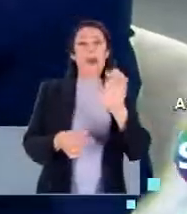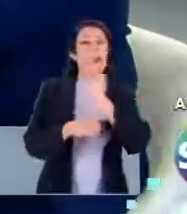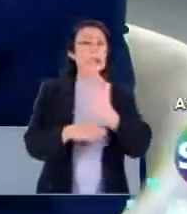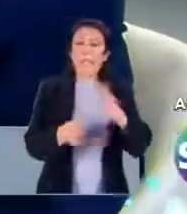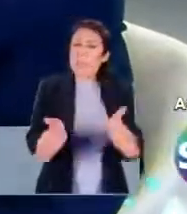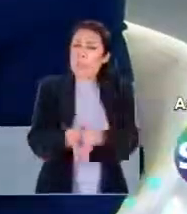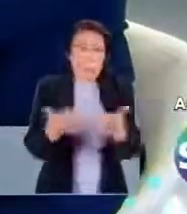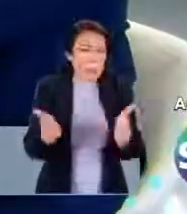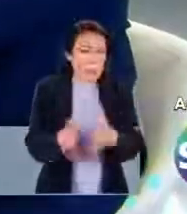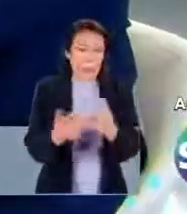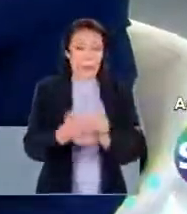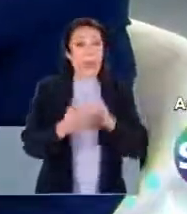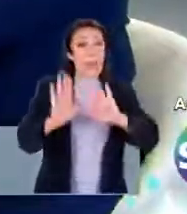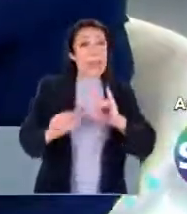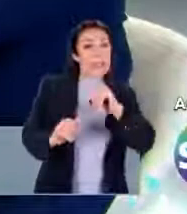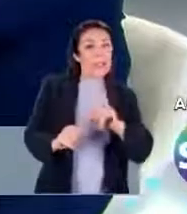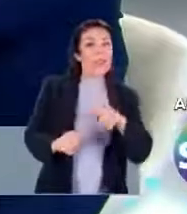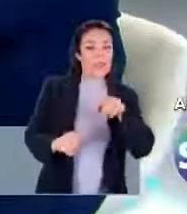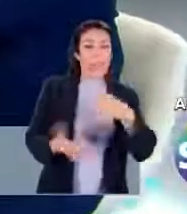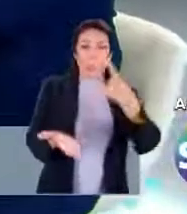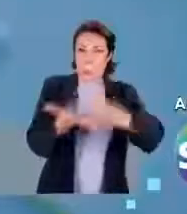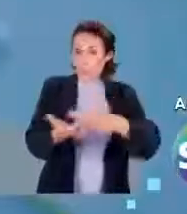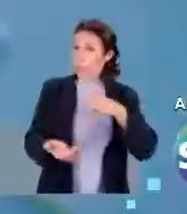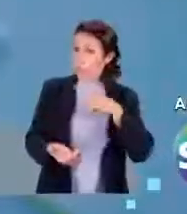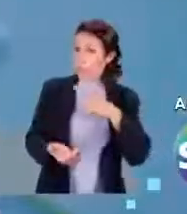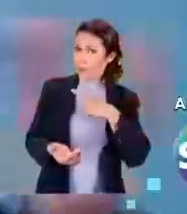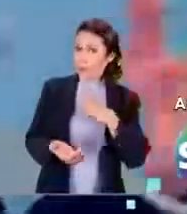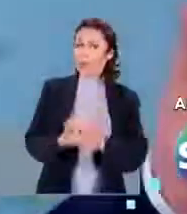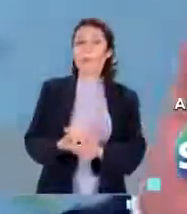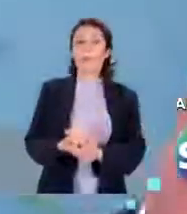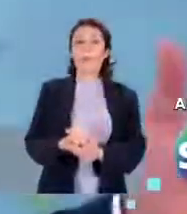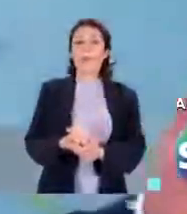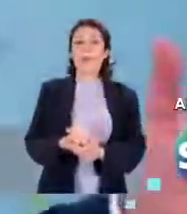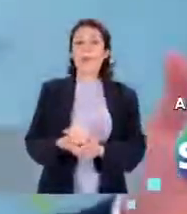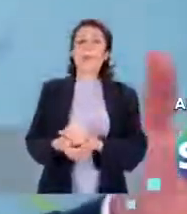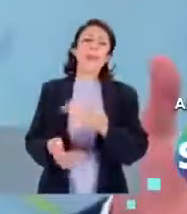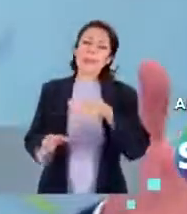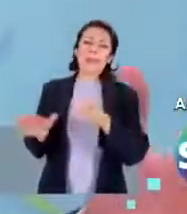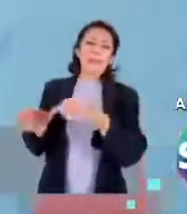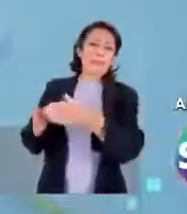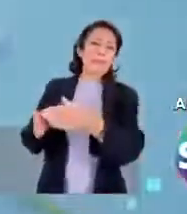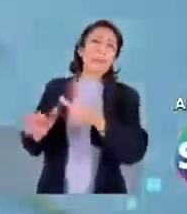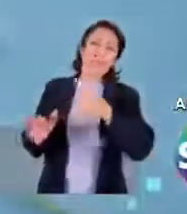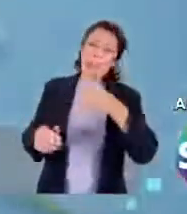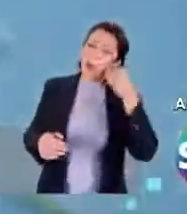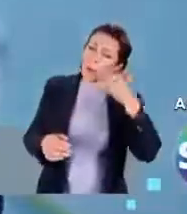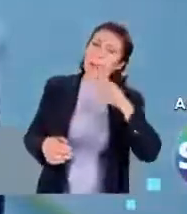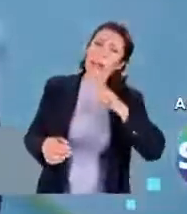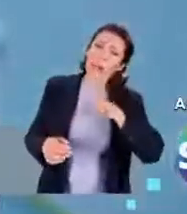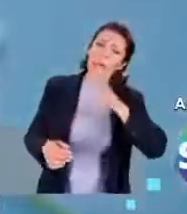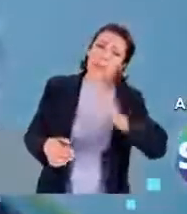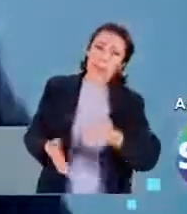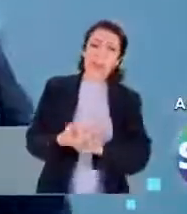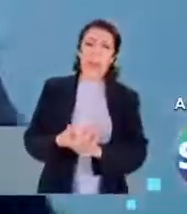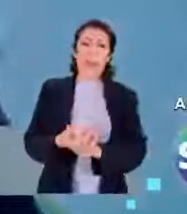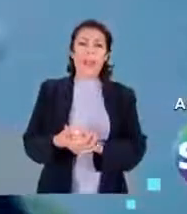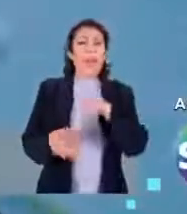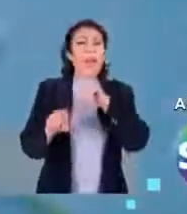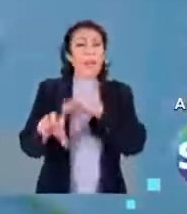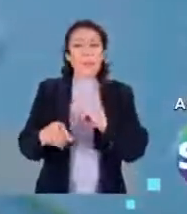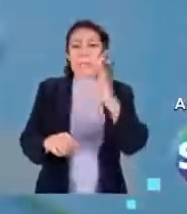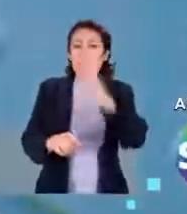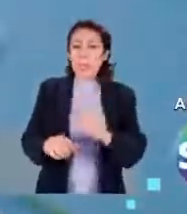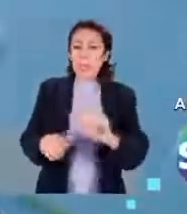ou seja se você tiver compromisso verdadeiro e essa gente já teve oportunidade de educação brasileira tá numa das piores lugares do mundo